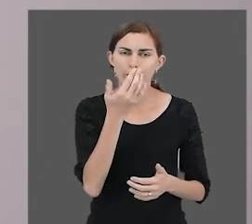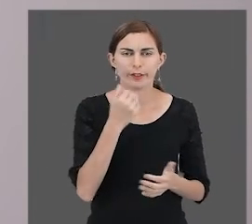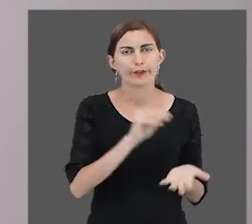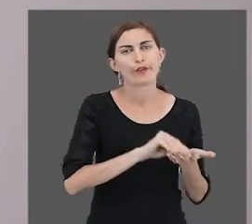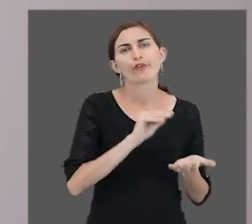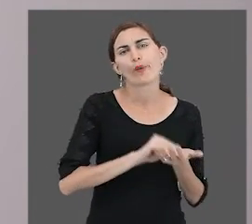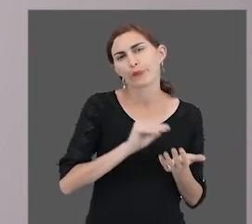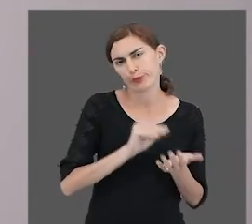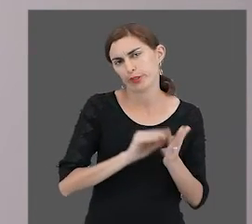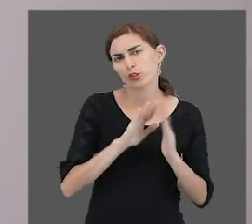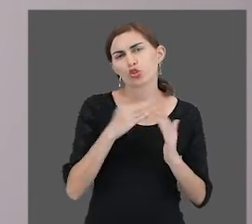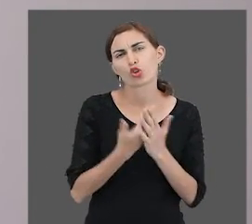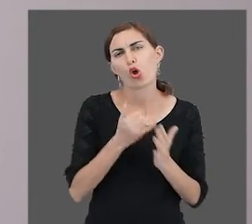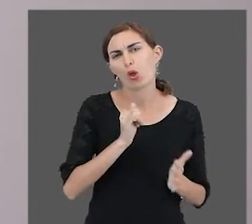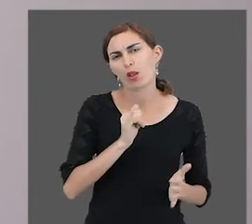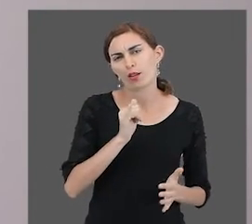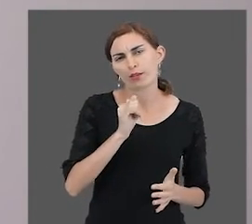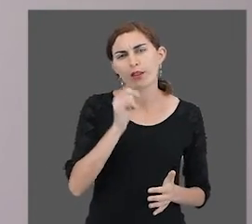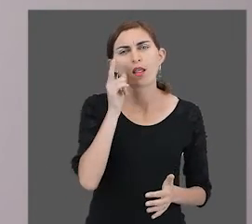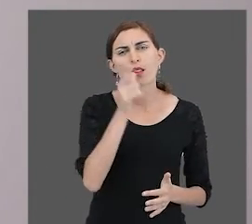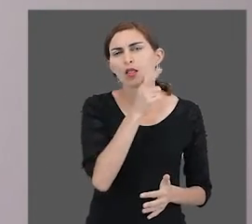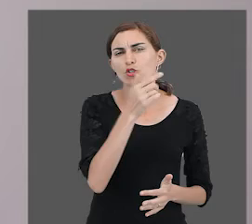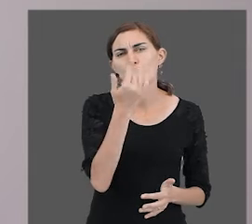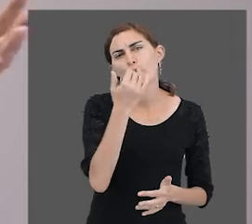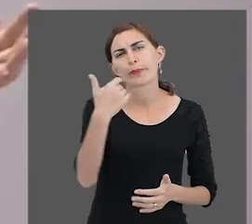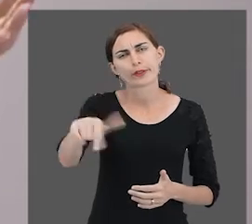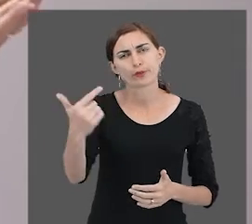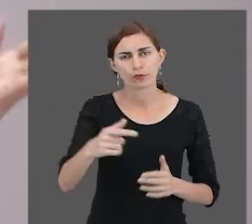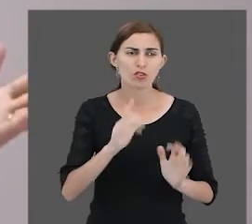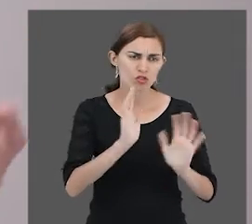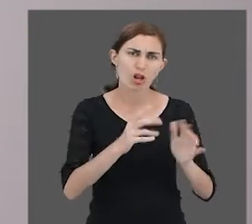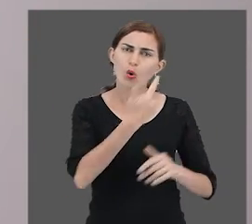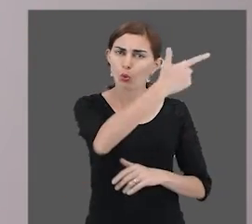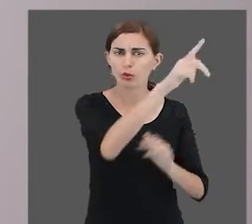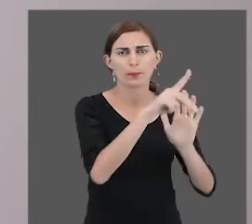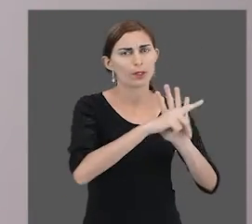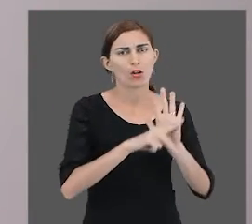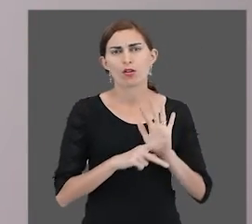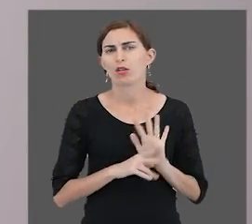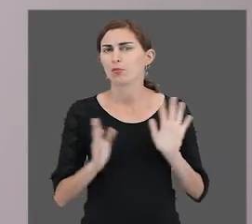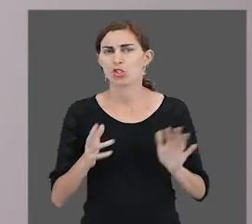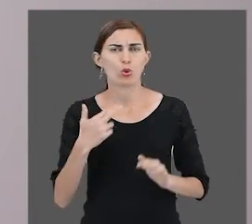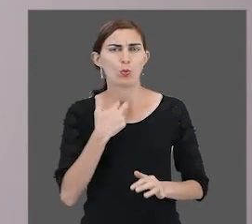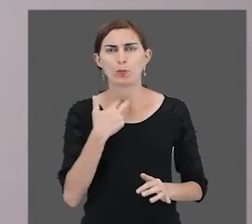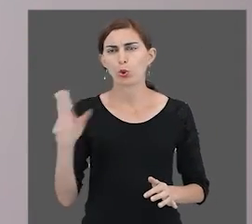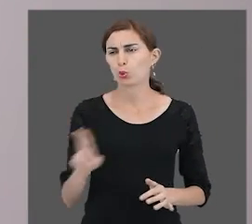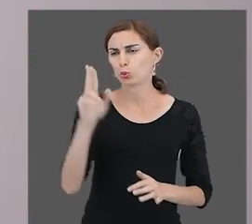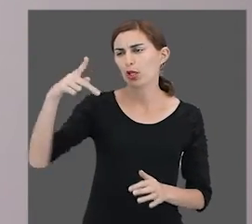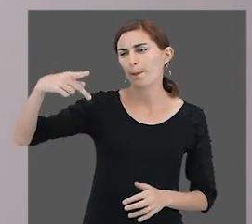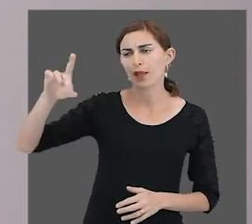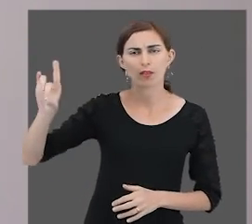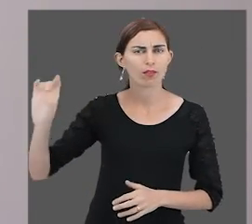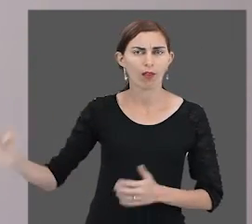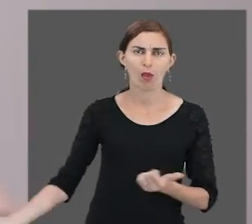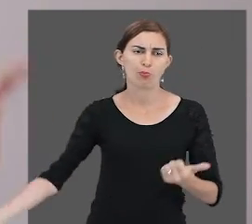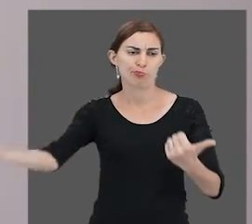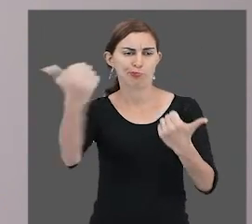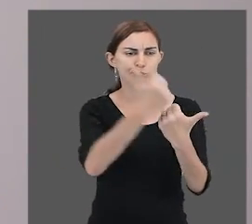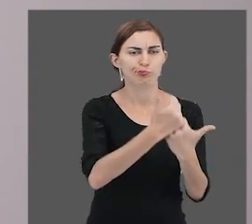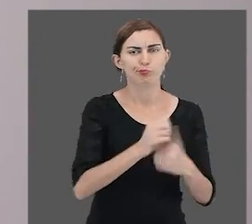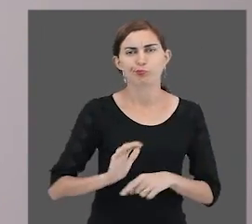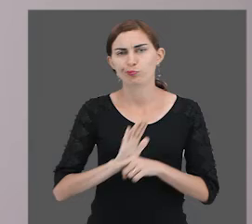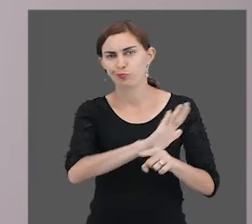alimentação que está faltando na escola. Existe um programa de alimentação escolar, o PNAE, então você não pode usar o recurso do PDDE para